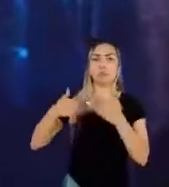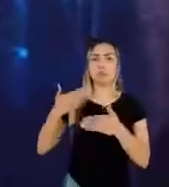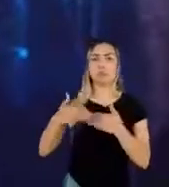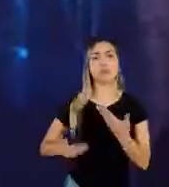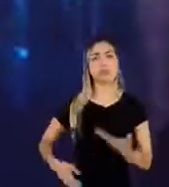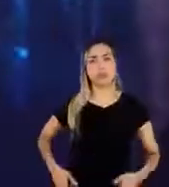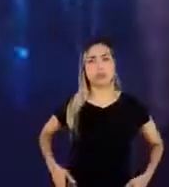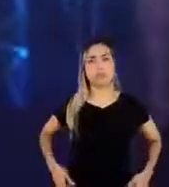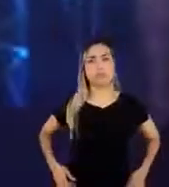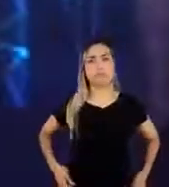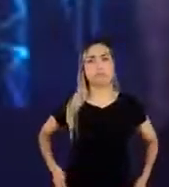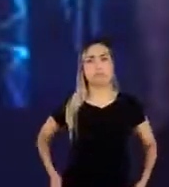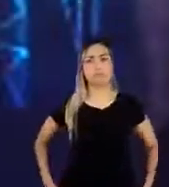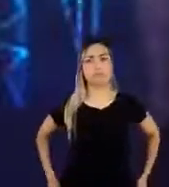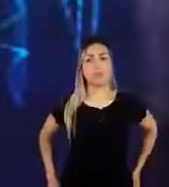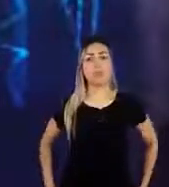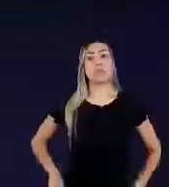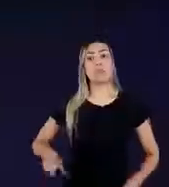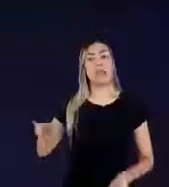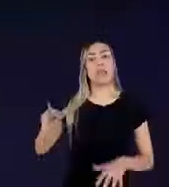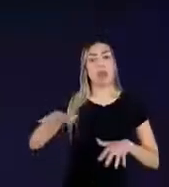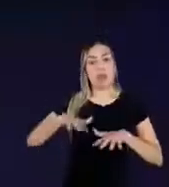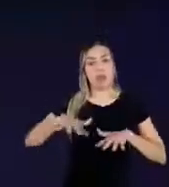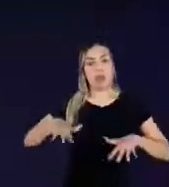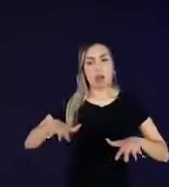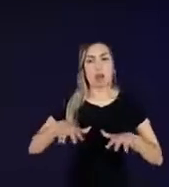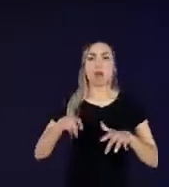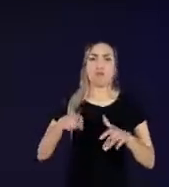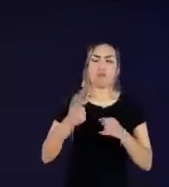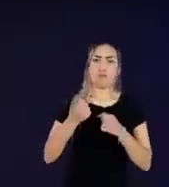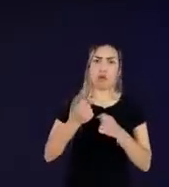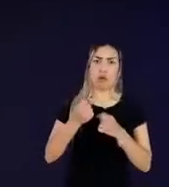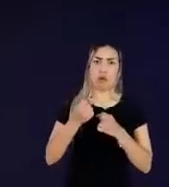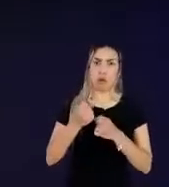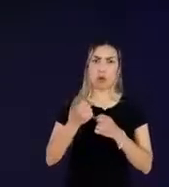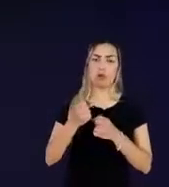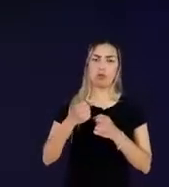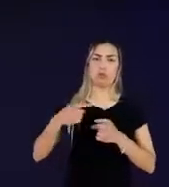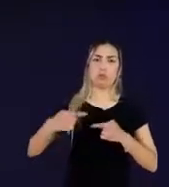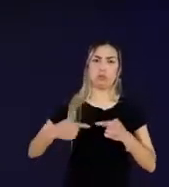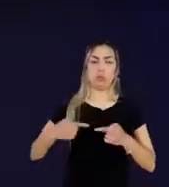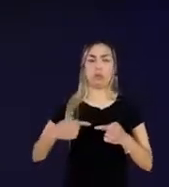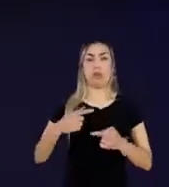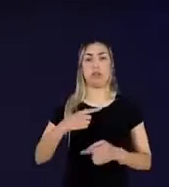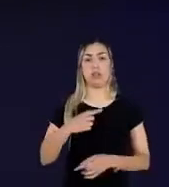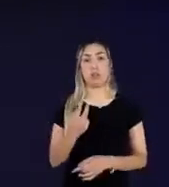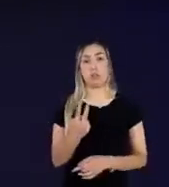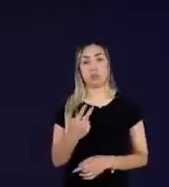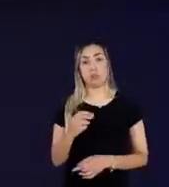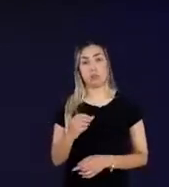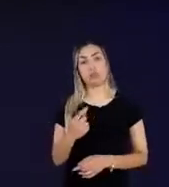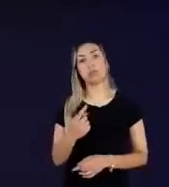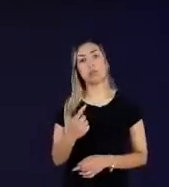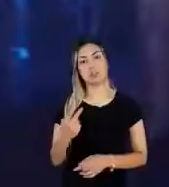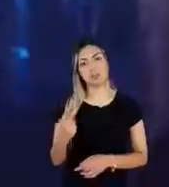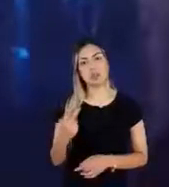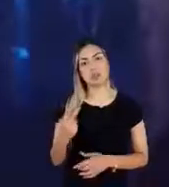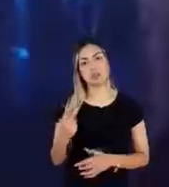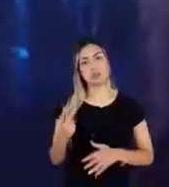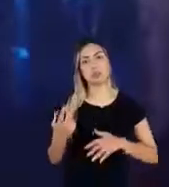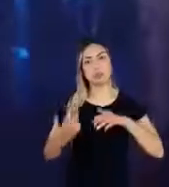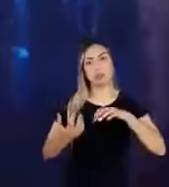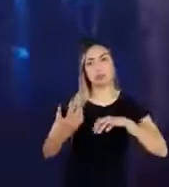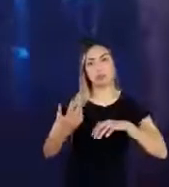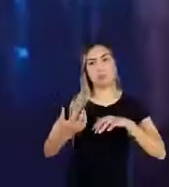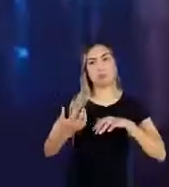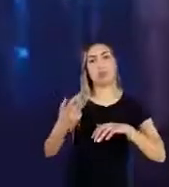é um setor que está com uma motivação muito forte. Né? Nós estamos com 212 parlamentares participando dessa frente e o debate